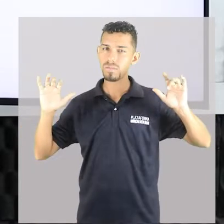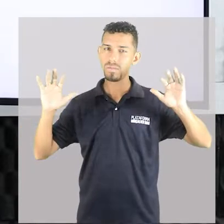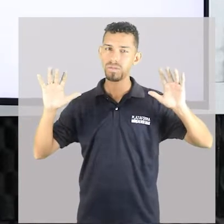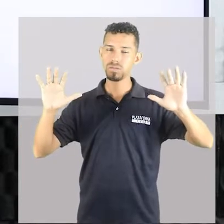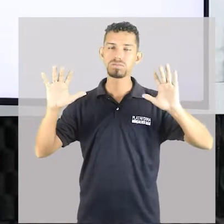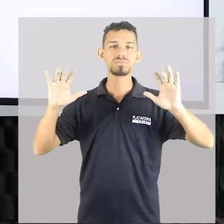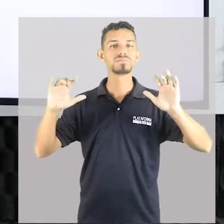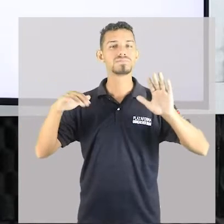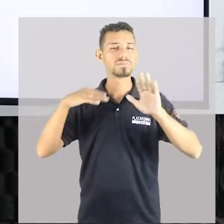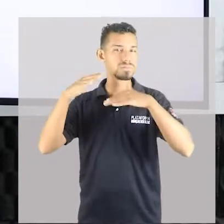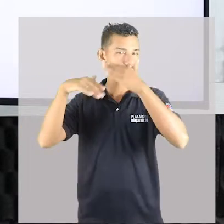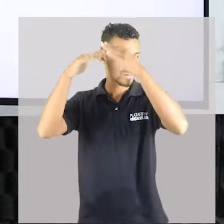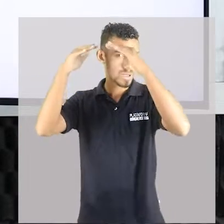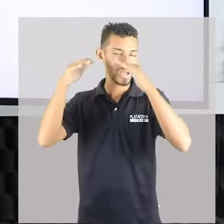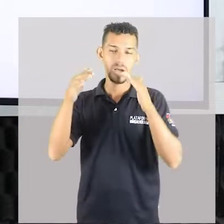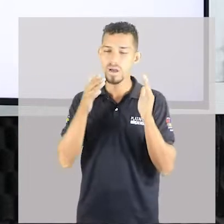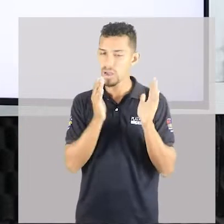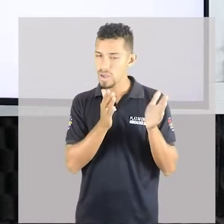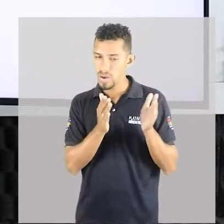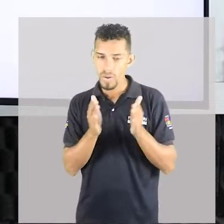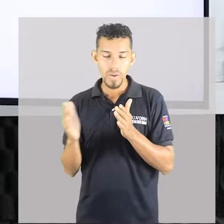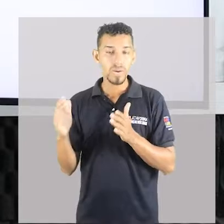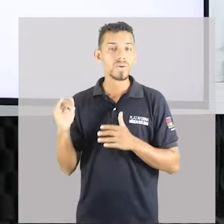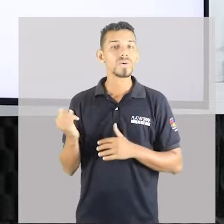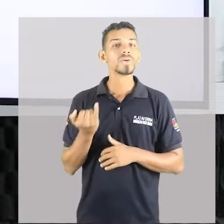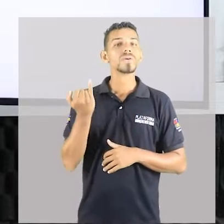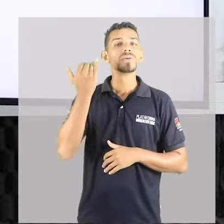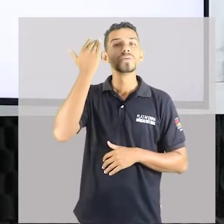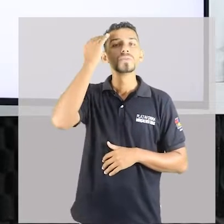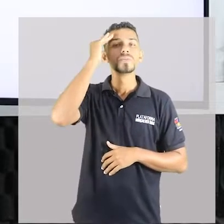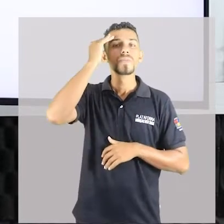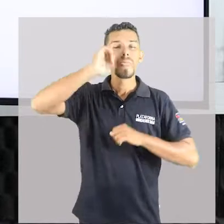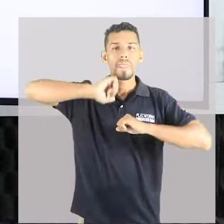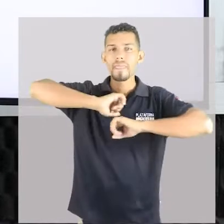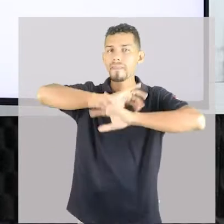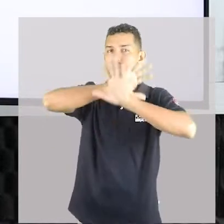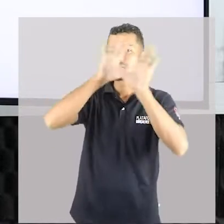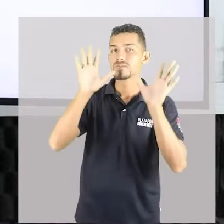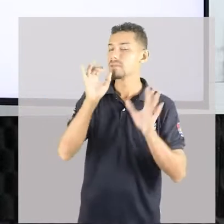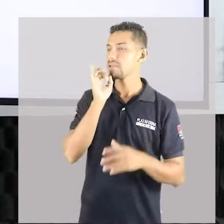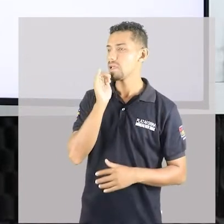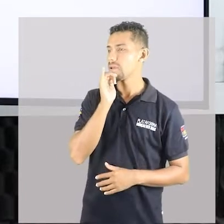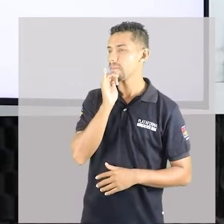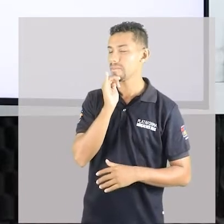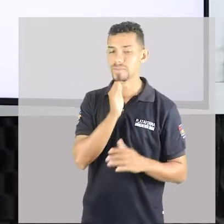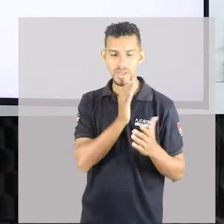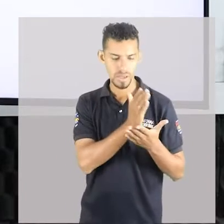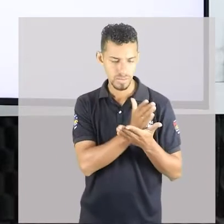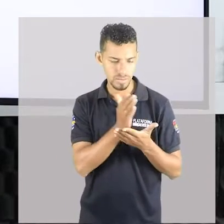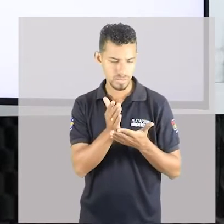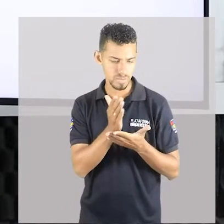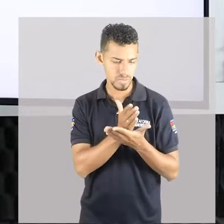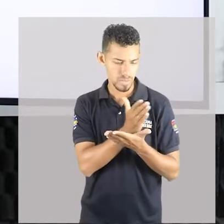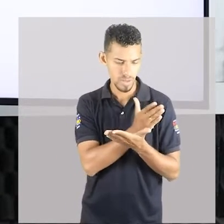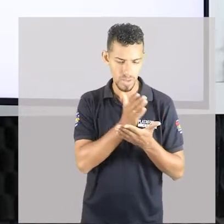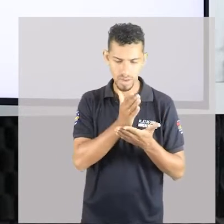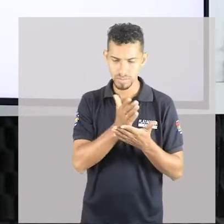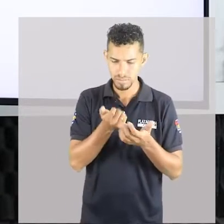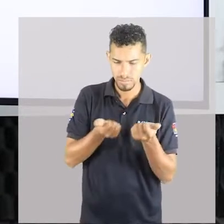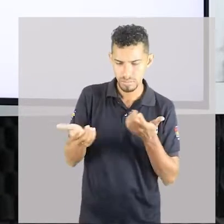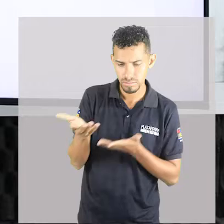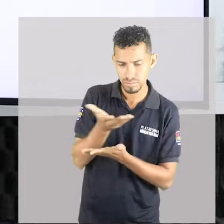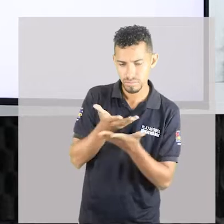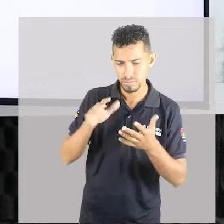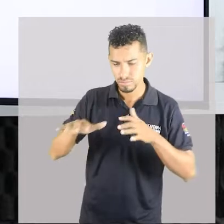avançar nesse processo. Por isso que é importante compreender não só a questão da partilha em si, mas principalmente o